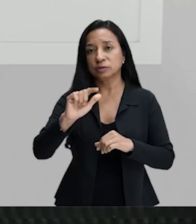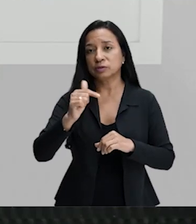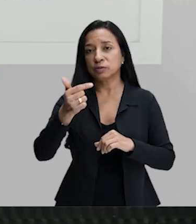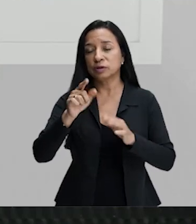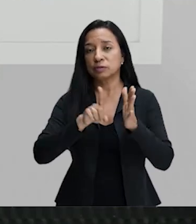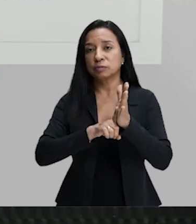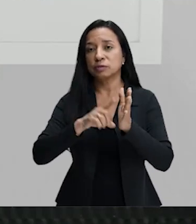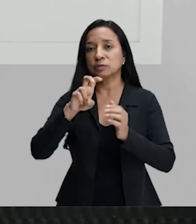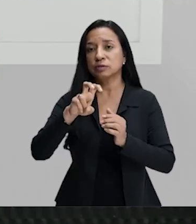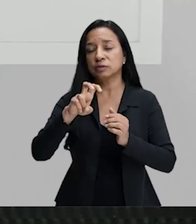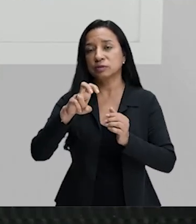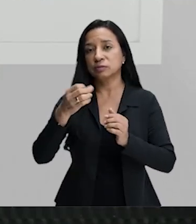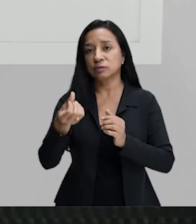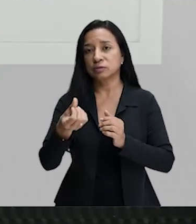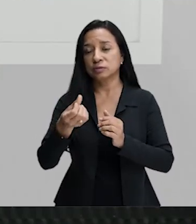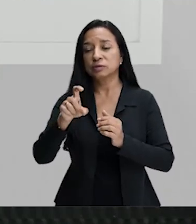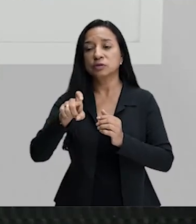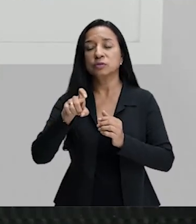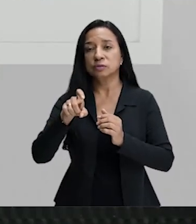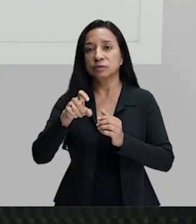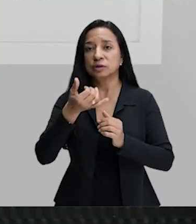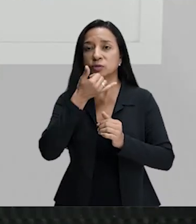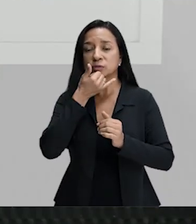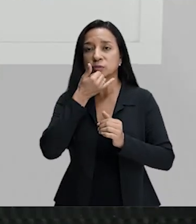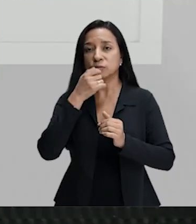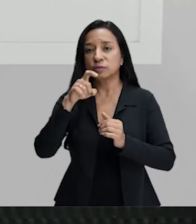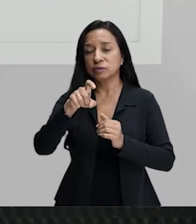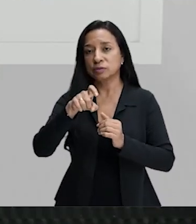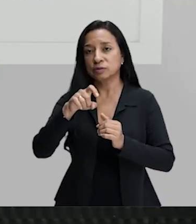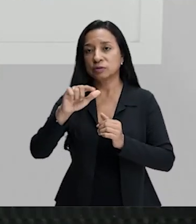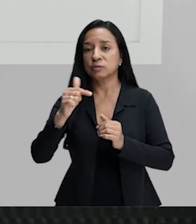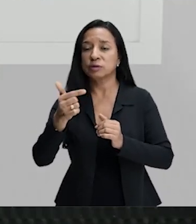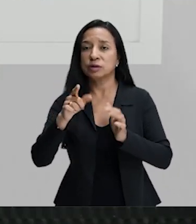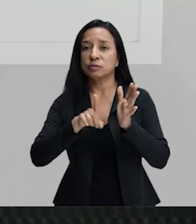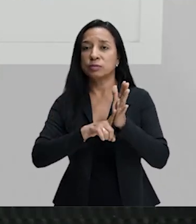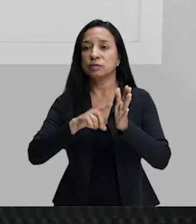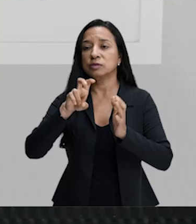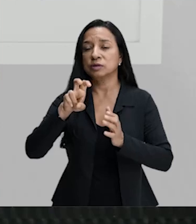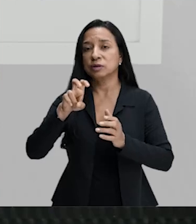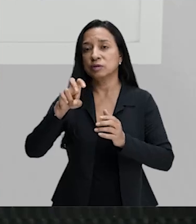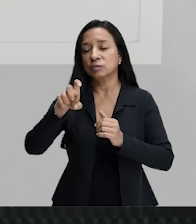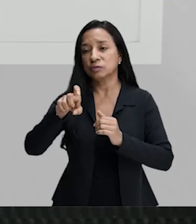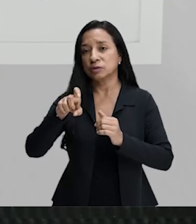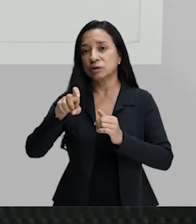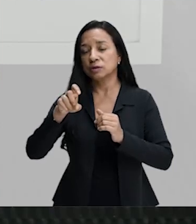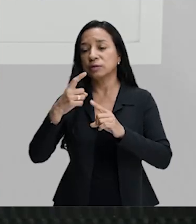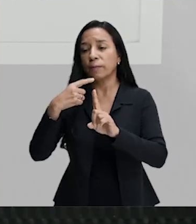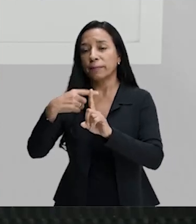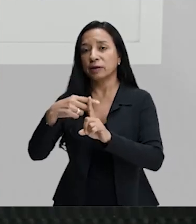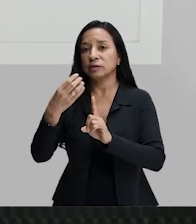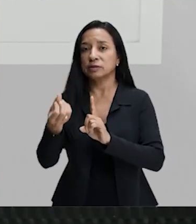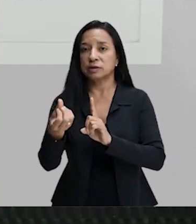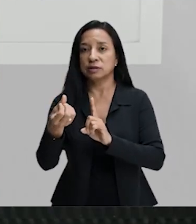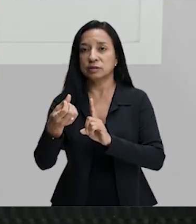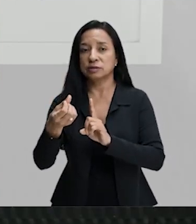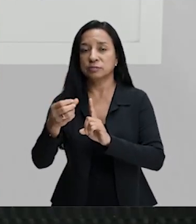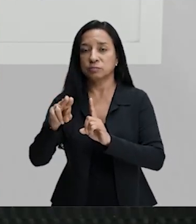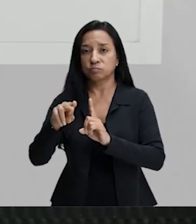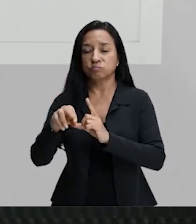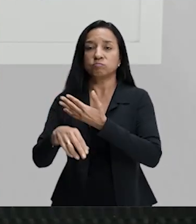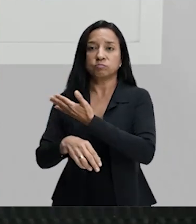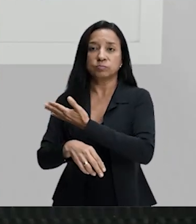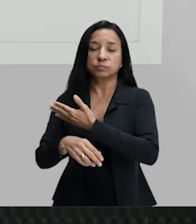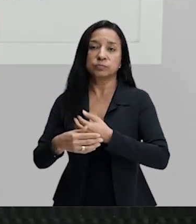mais 6 possui conjunto verdade V, 2 e 3. Então, quer dizer que esses elementos aqui,